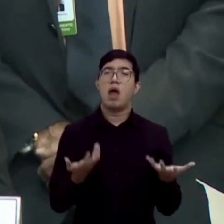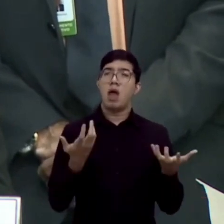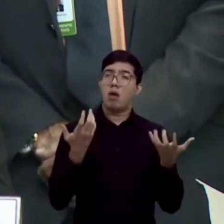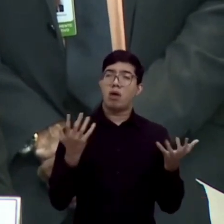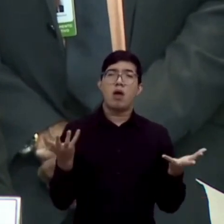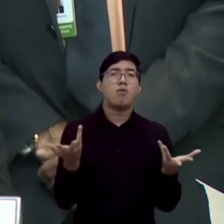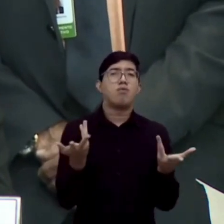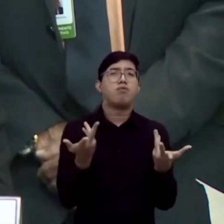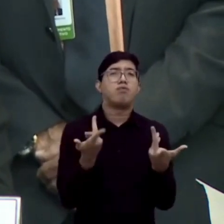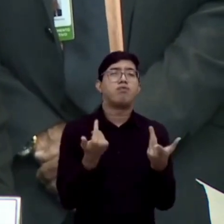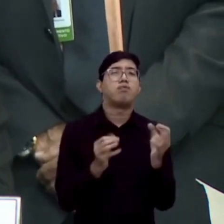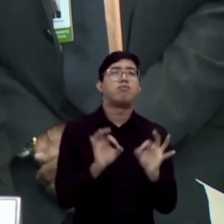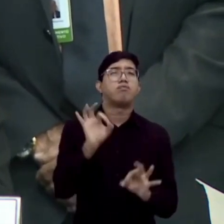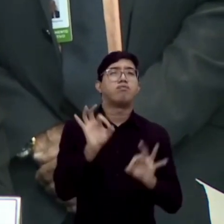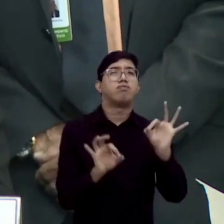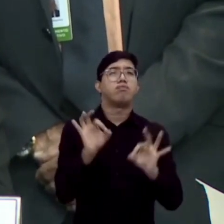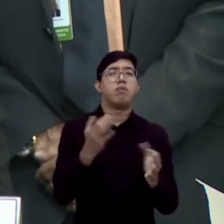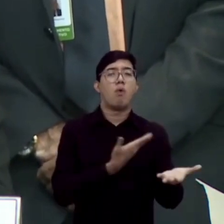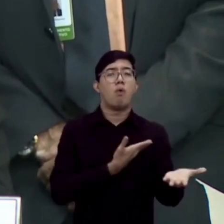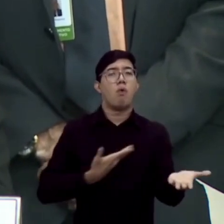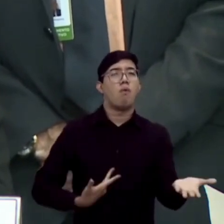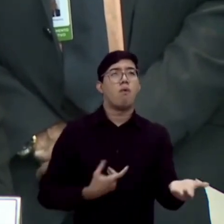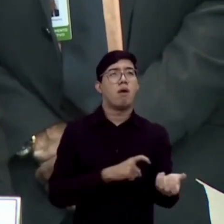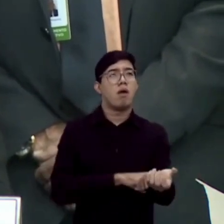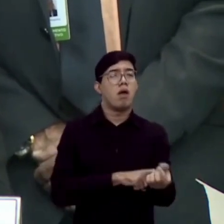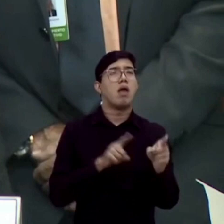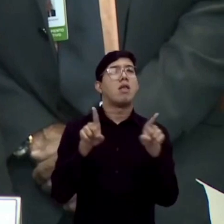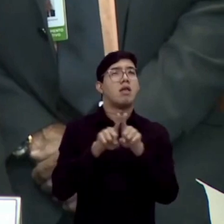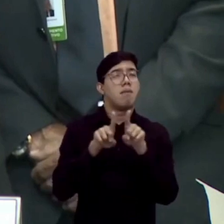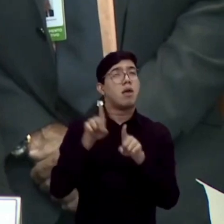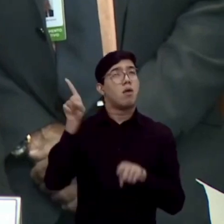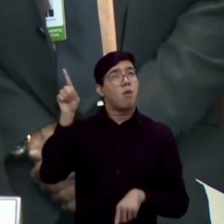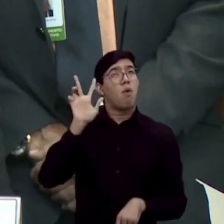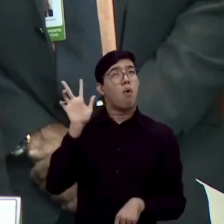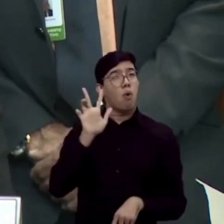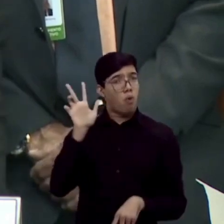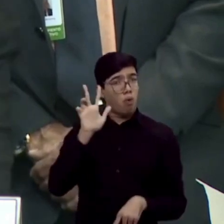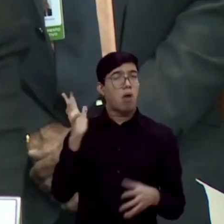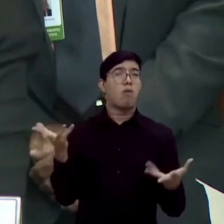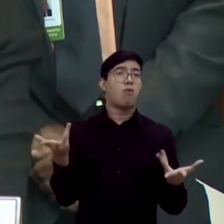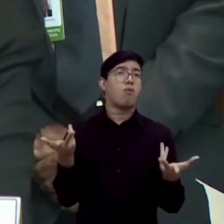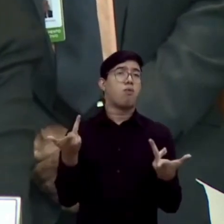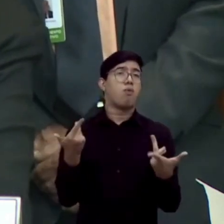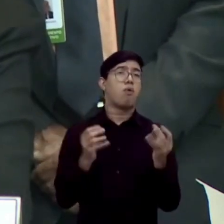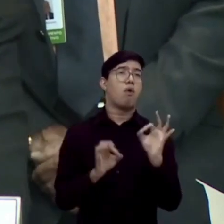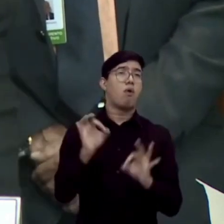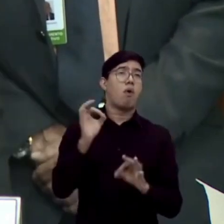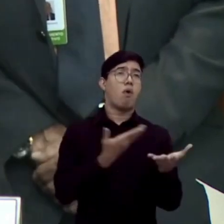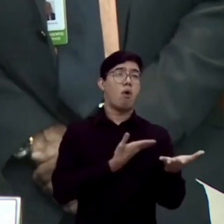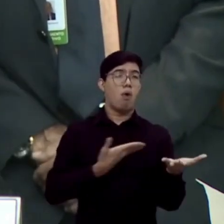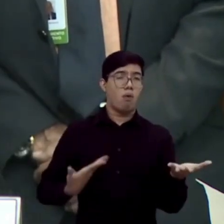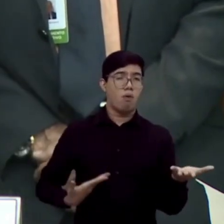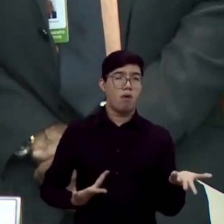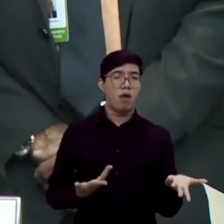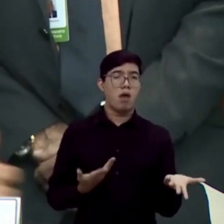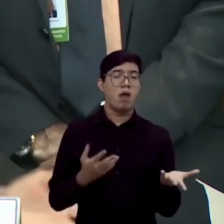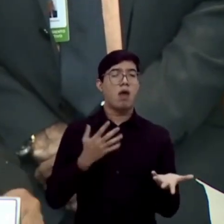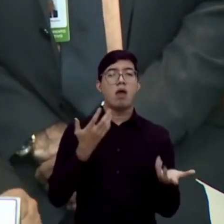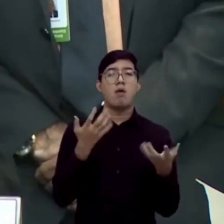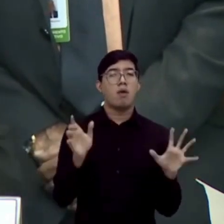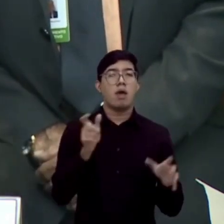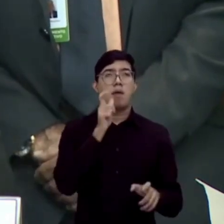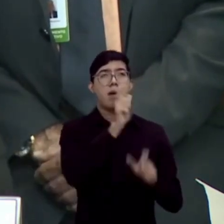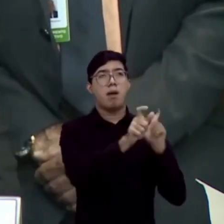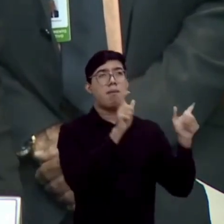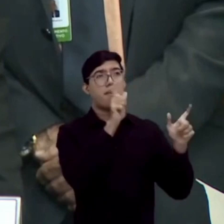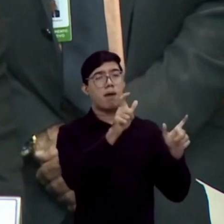que o presidente Lula também faça um excelente governo. Mas não vou admitir críticas, criticar o Bolsonaro, criticar o